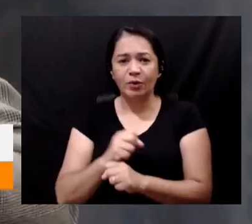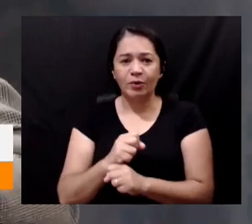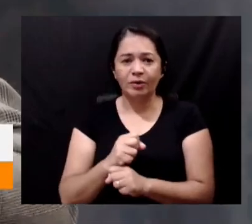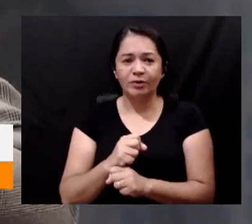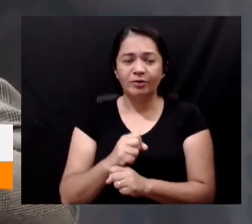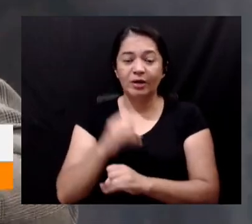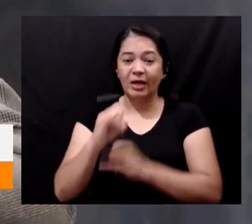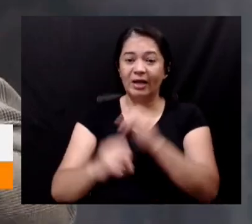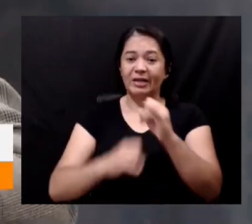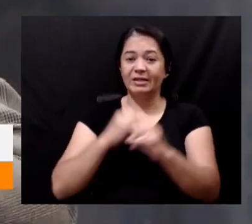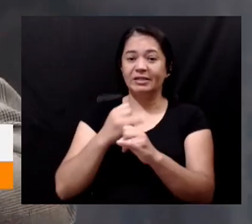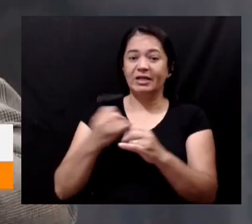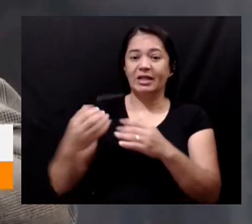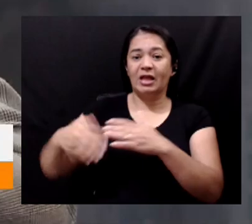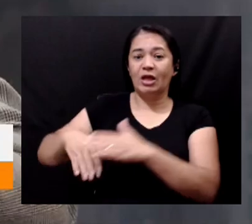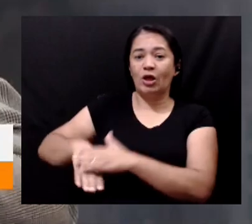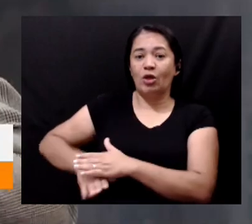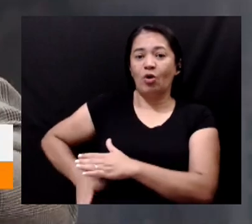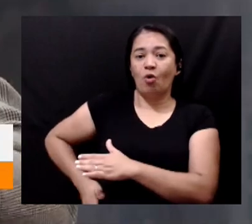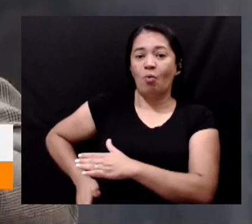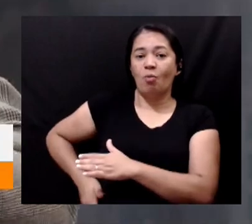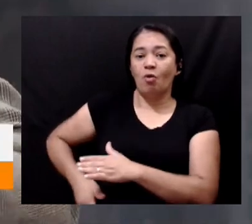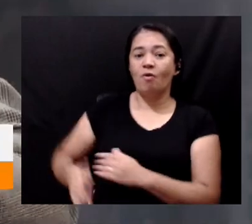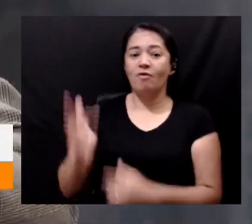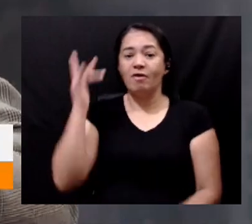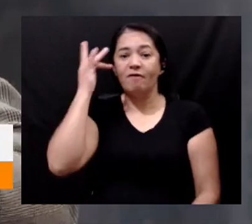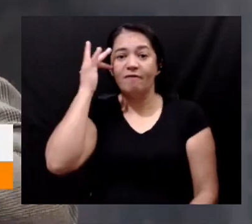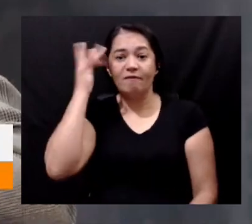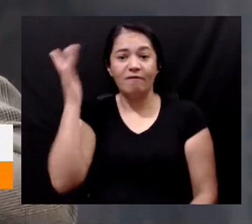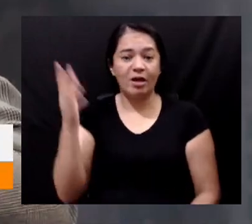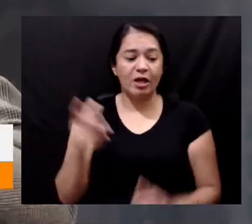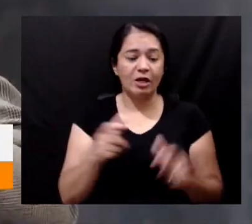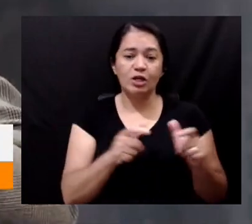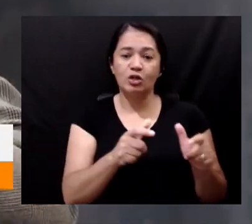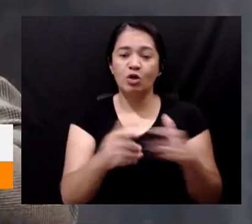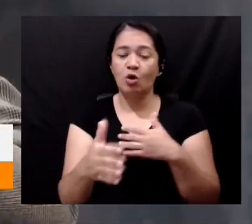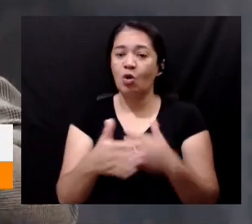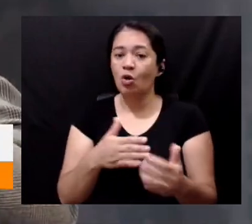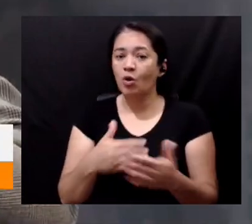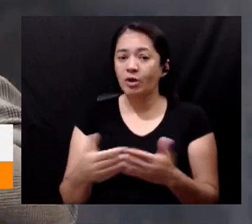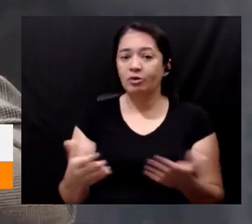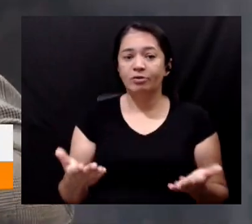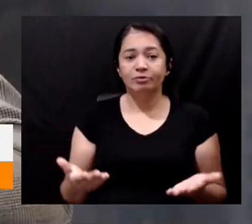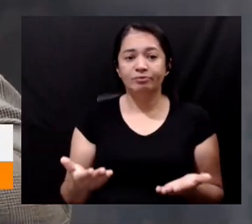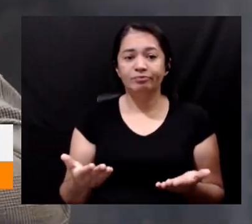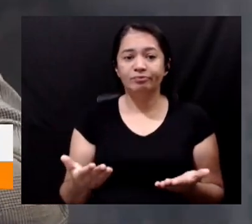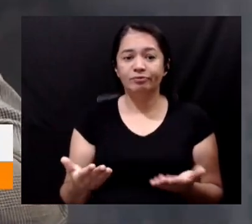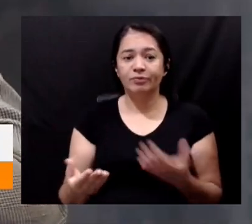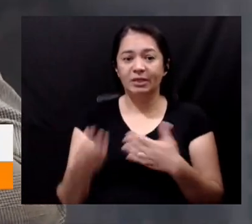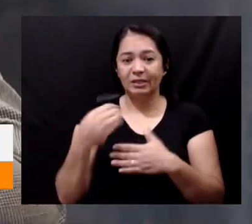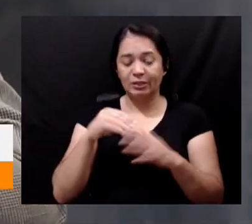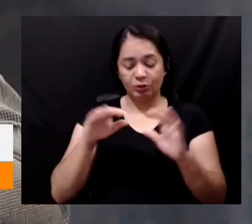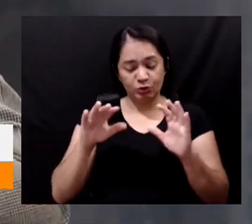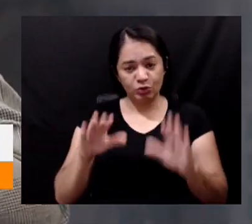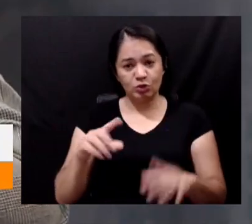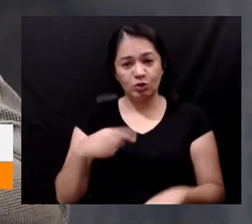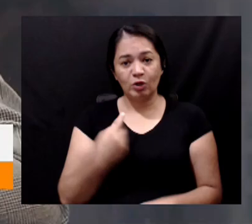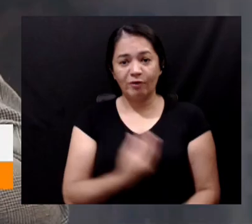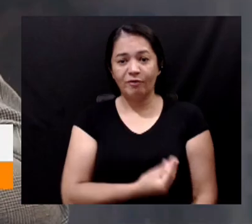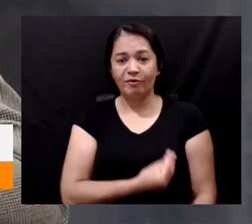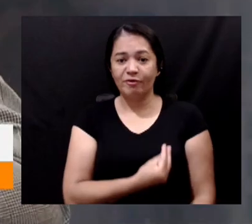das pessoas com facilidade em qualquer lugar há uns 10 anos. Então dentro disso, a gente vive numa sociedade onde